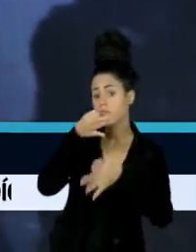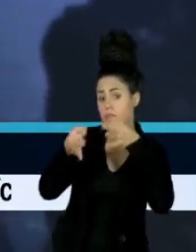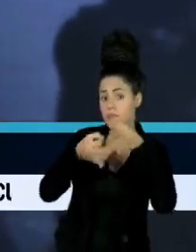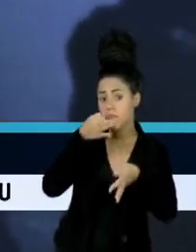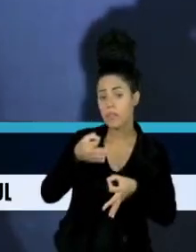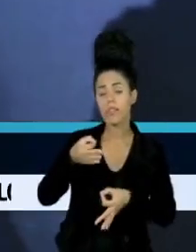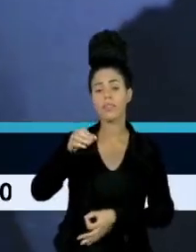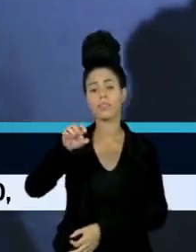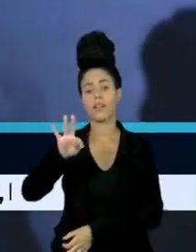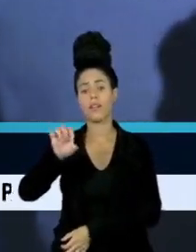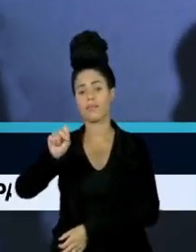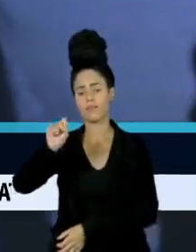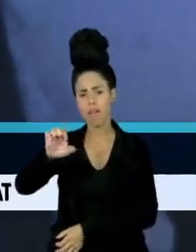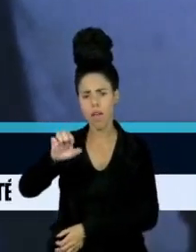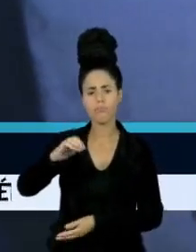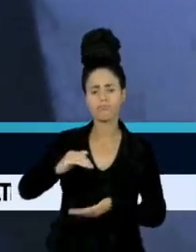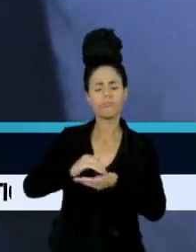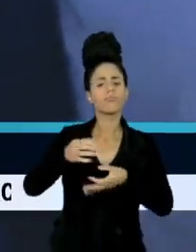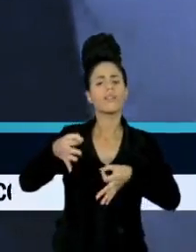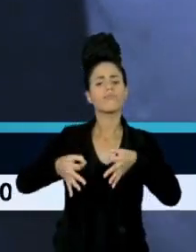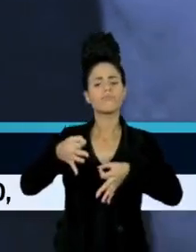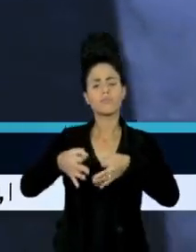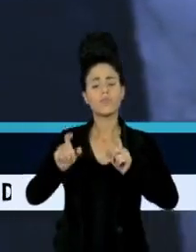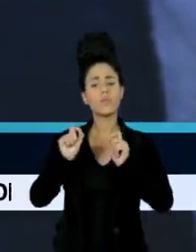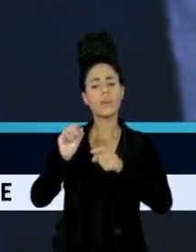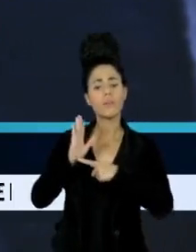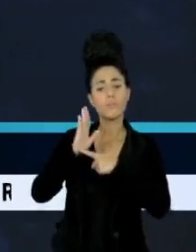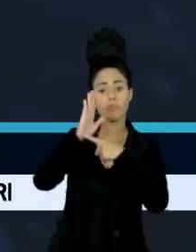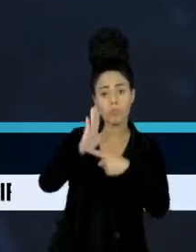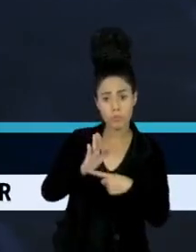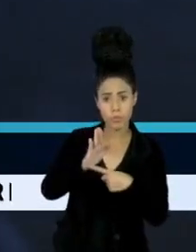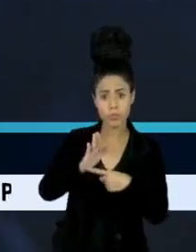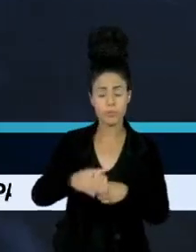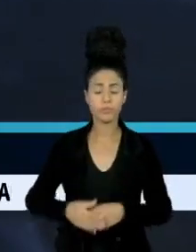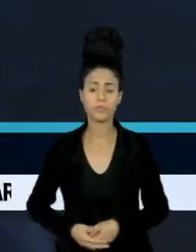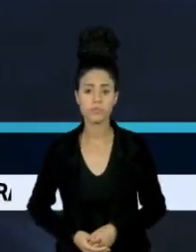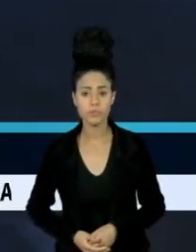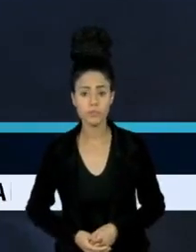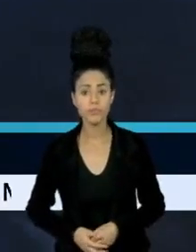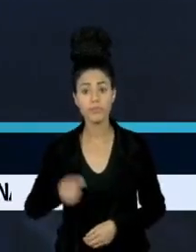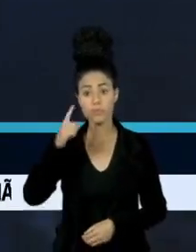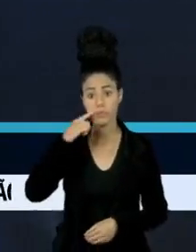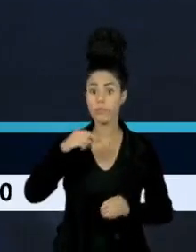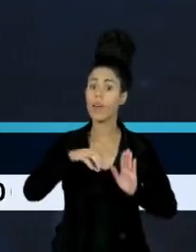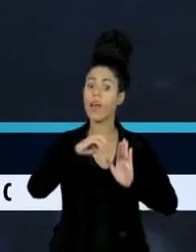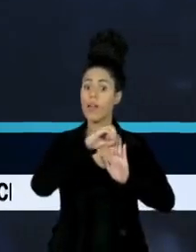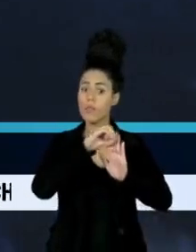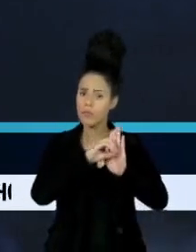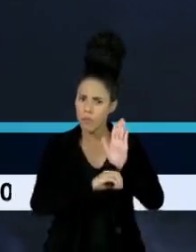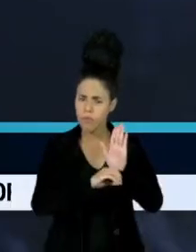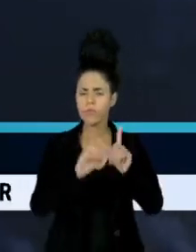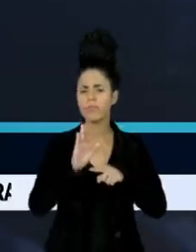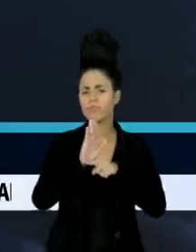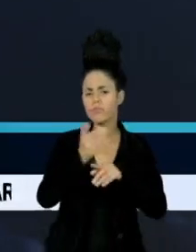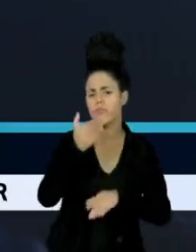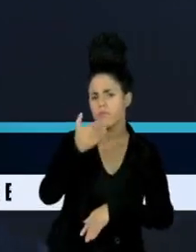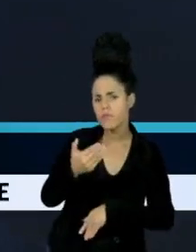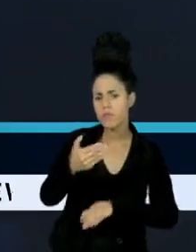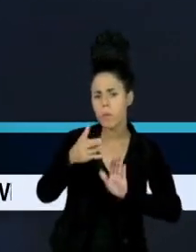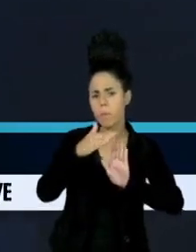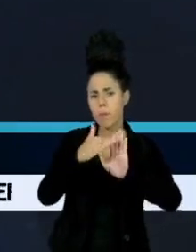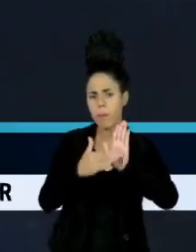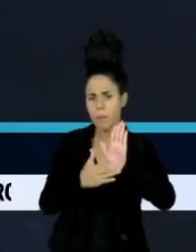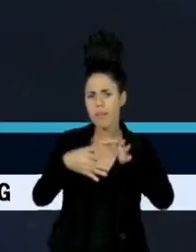TSE porque segundo ele a corte eleitoral sinalizou que não pretende fazer no Ofício General cobrou medidas para eliminar